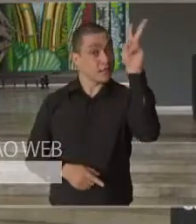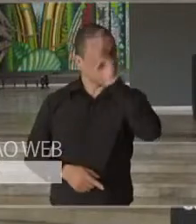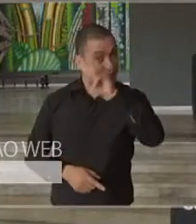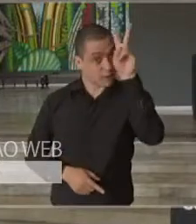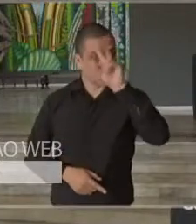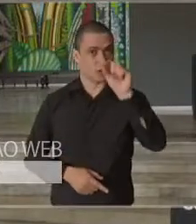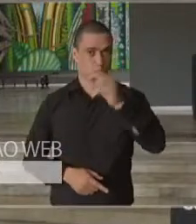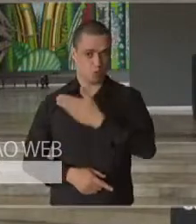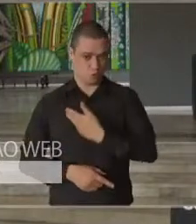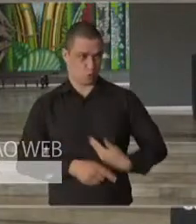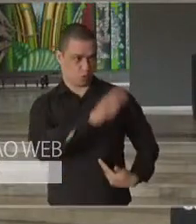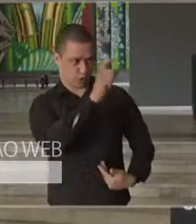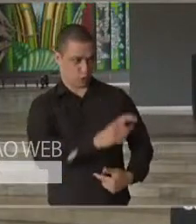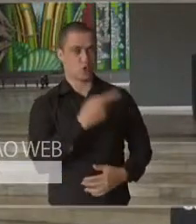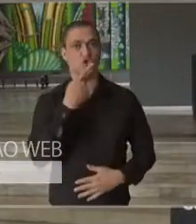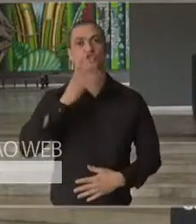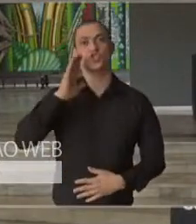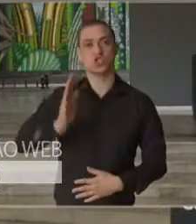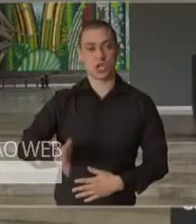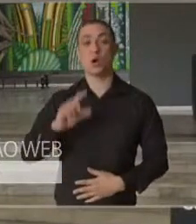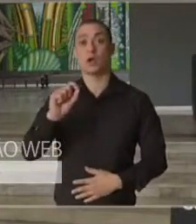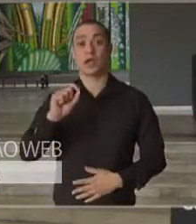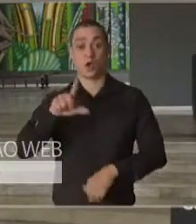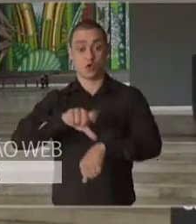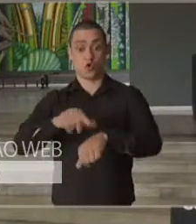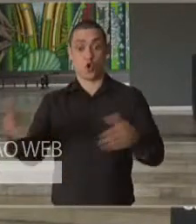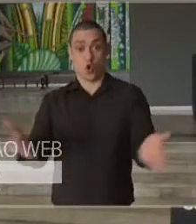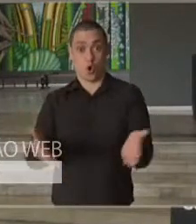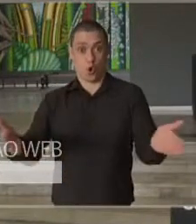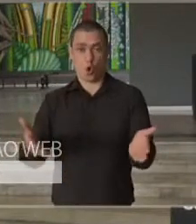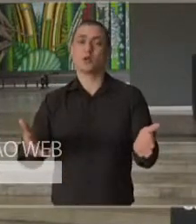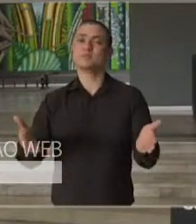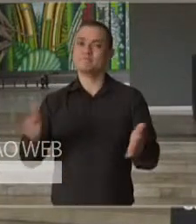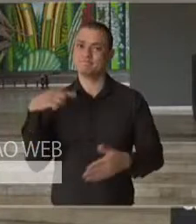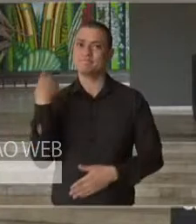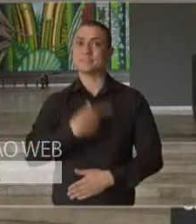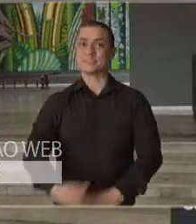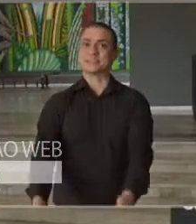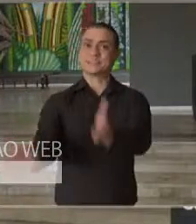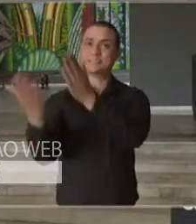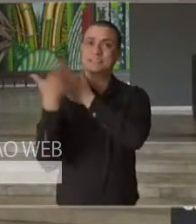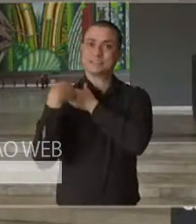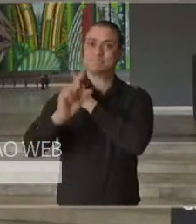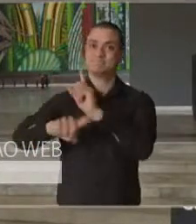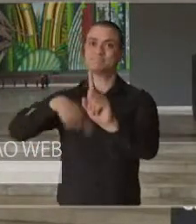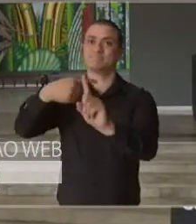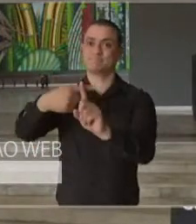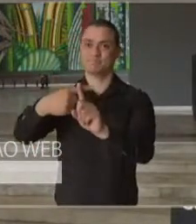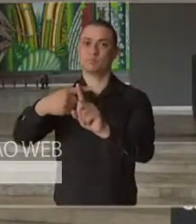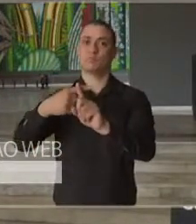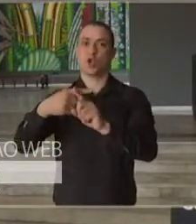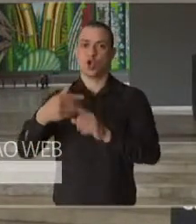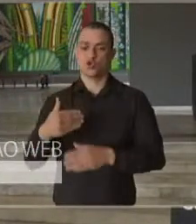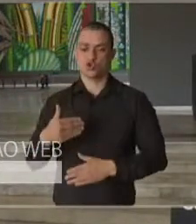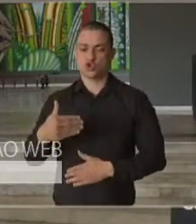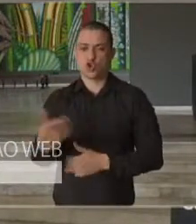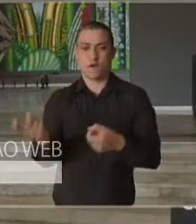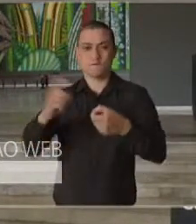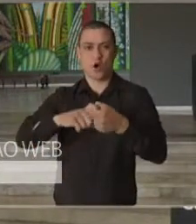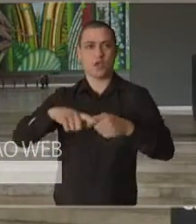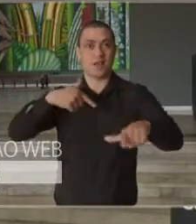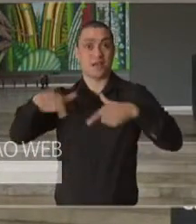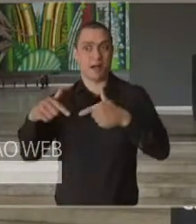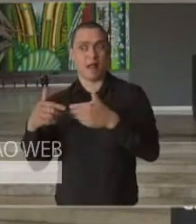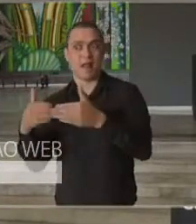relembrar, como o governador colocou, que esse momento nos traz ainda mais responsabilidade. Com uma retomada de atividades,